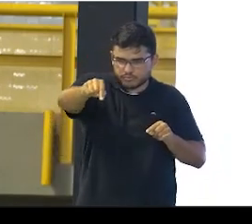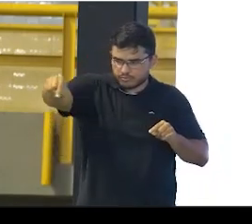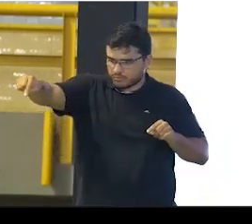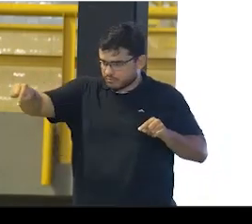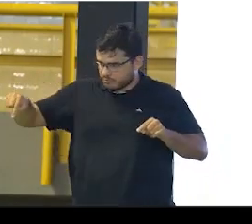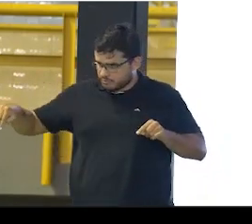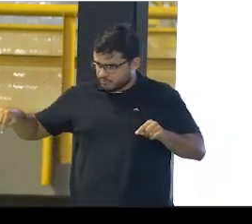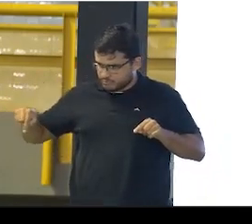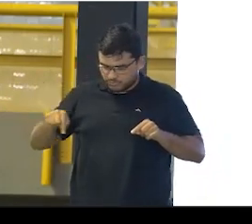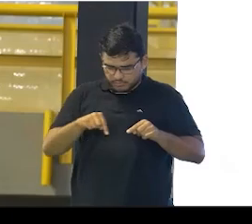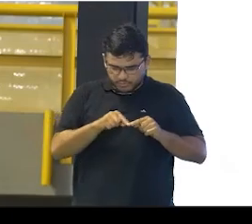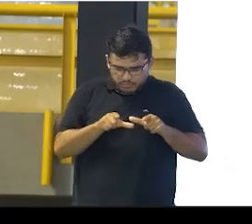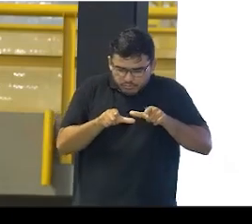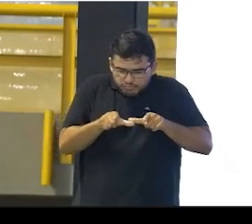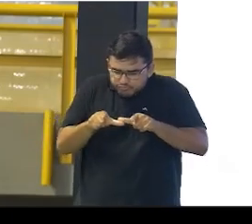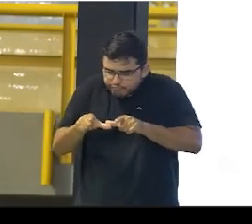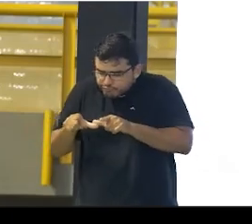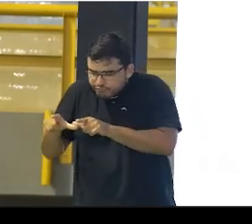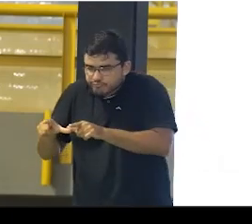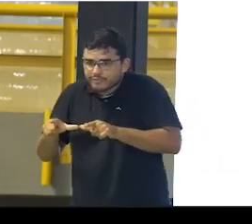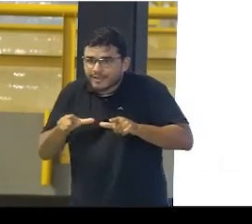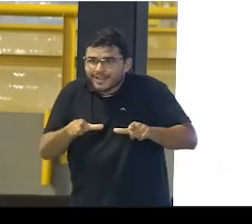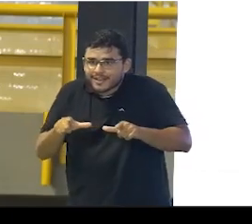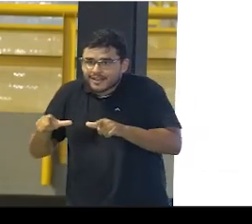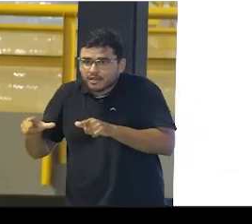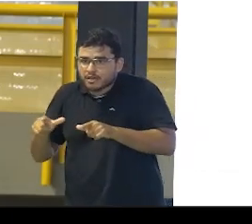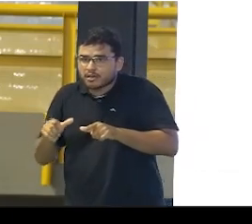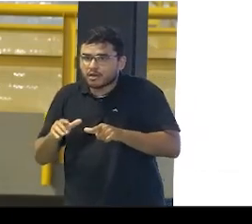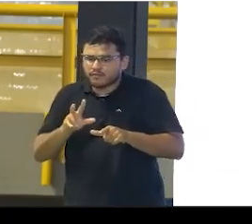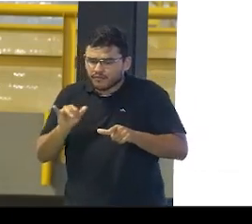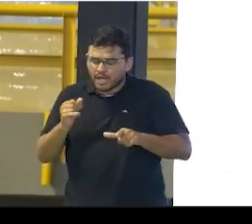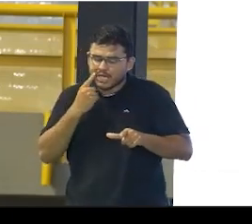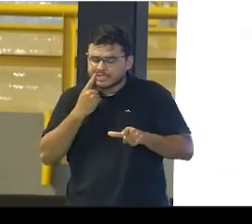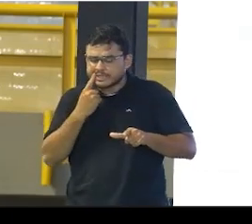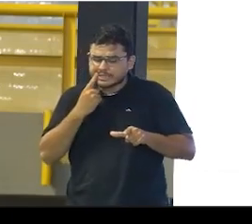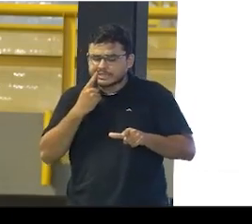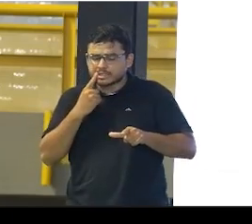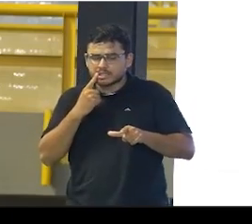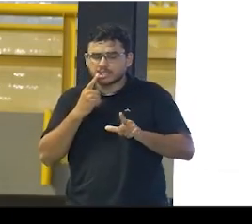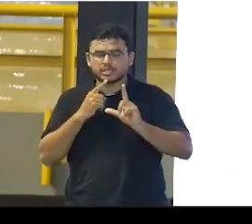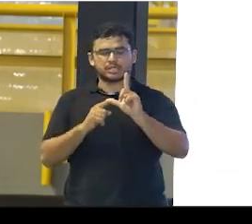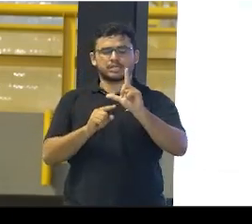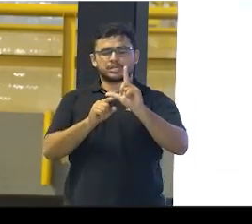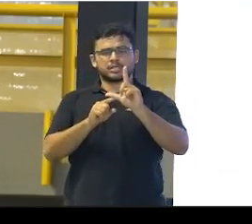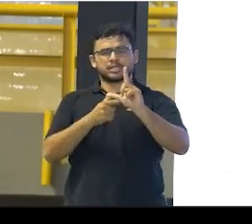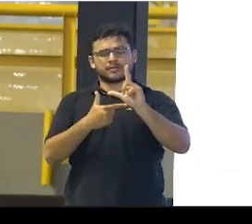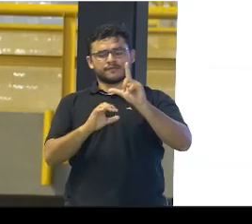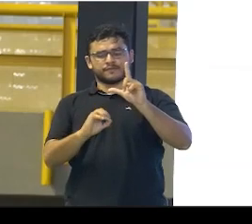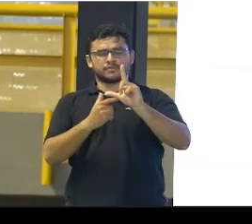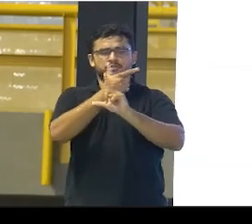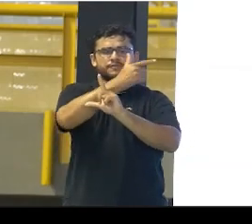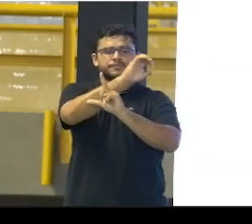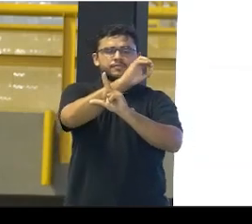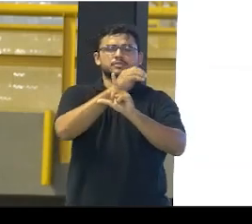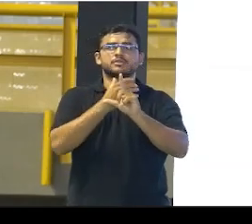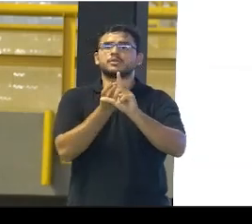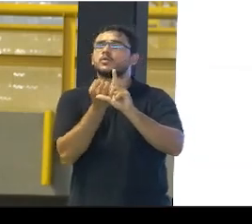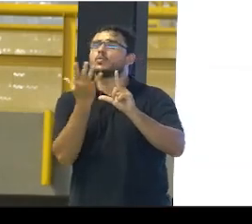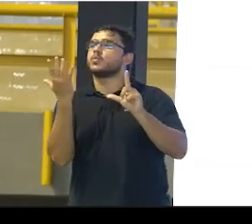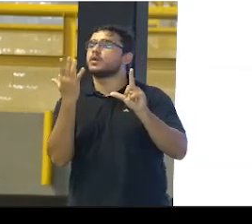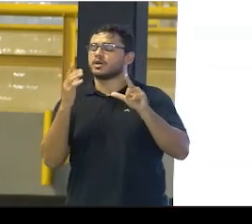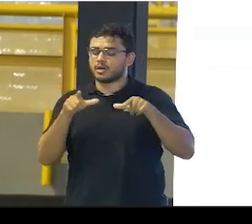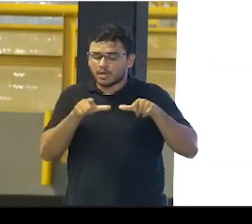é base vezes altura sobre 2. Por quê? Porque se eu tivesse assim, era base vezes altura. Mas como